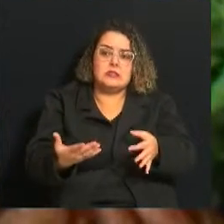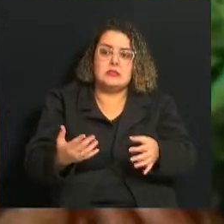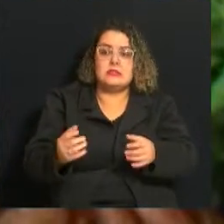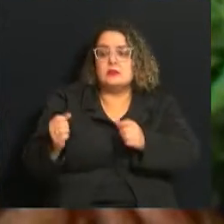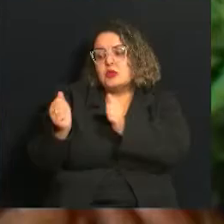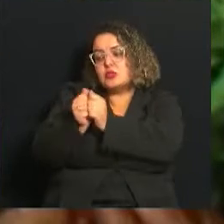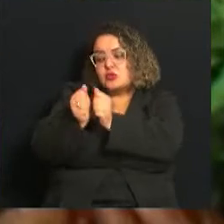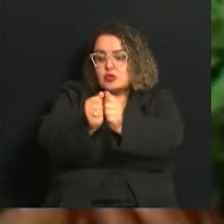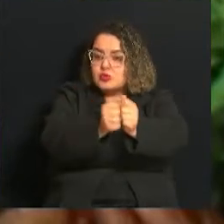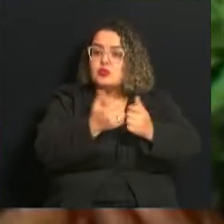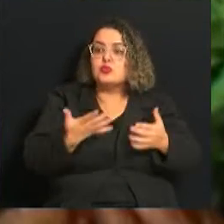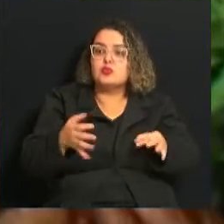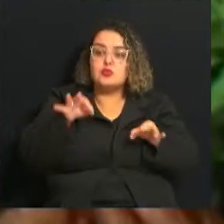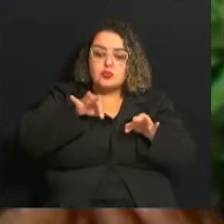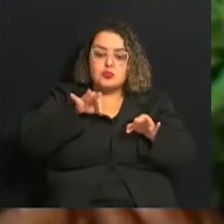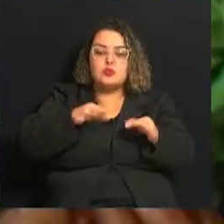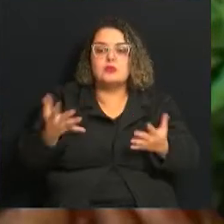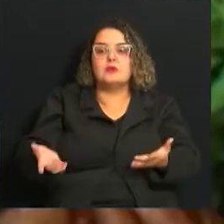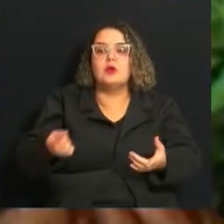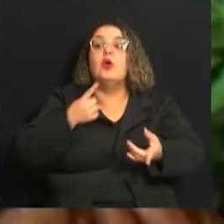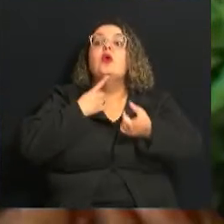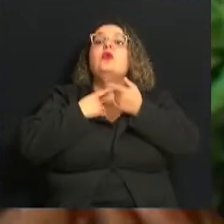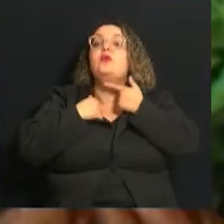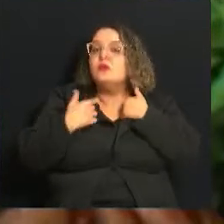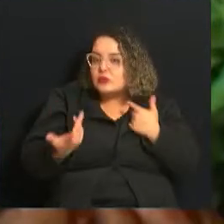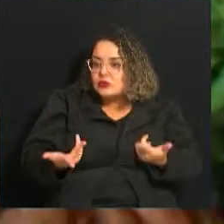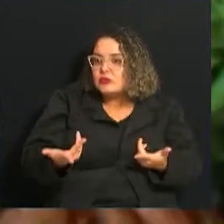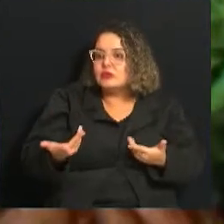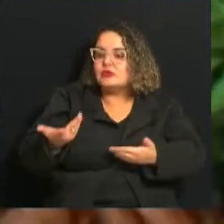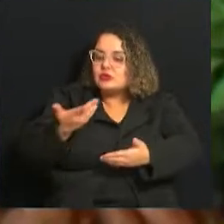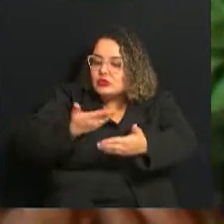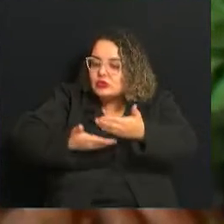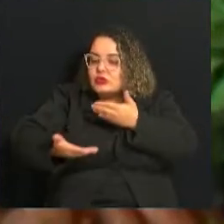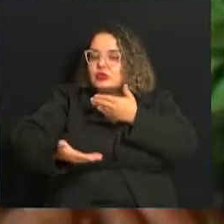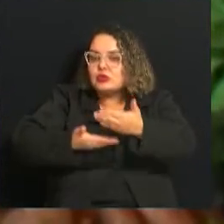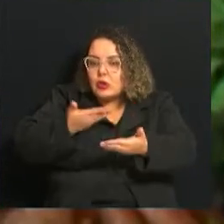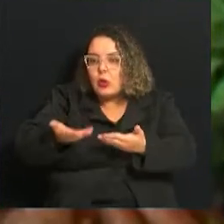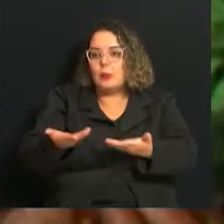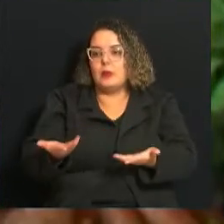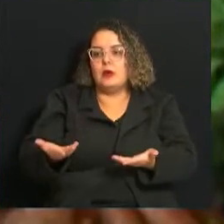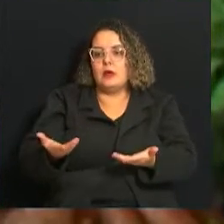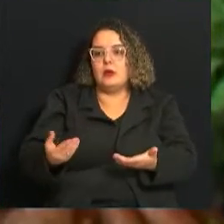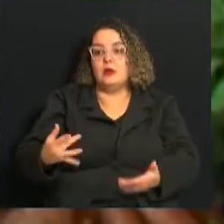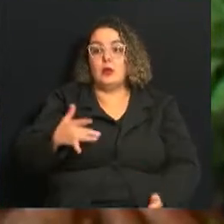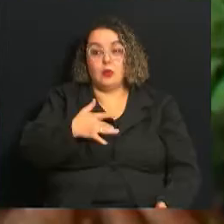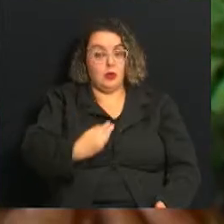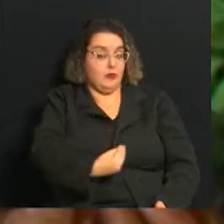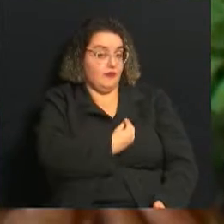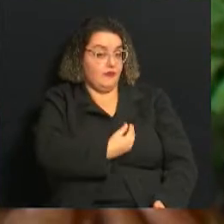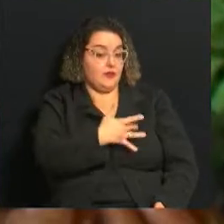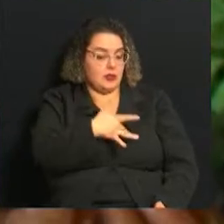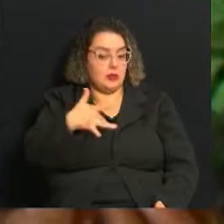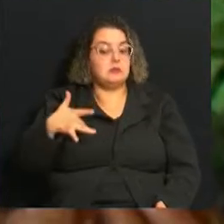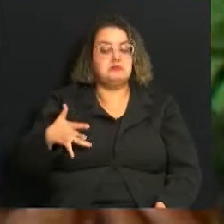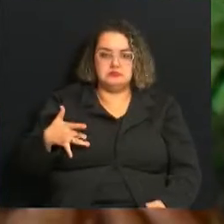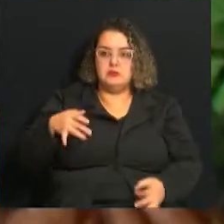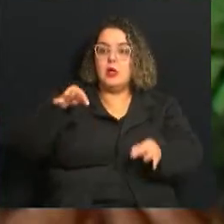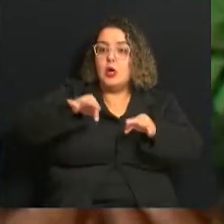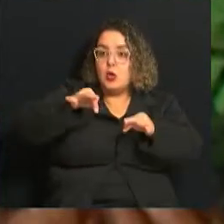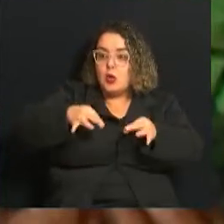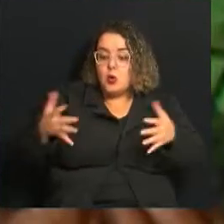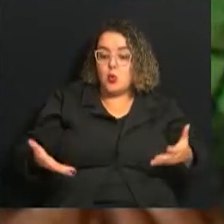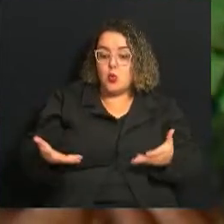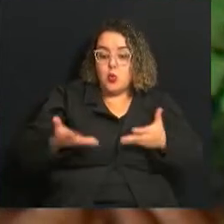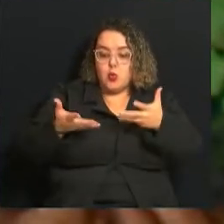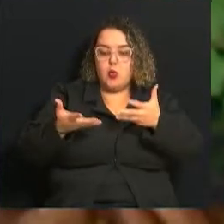aquela vontade que se tem de compartilhar. Primeiro, vida saudável. Sabe-se que os chás produzem